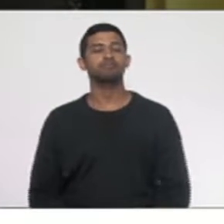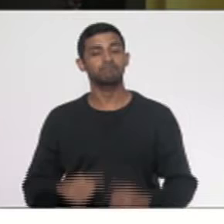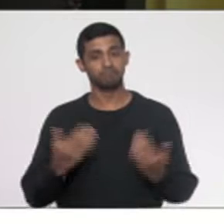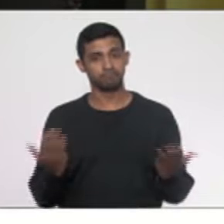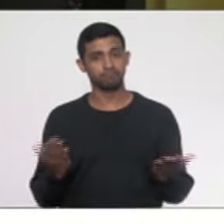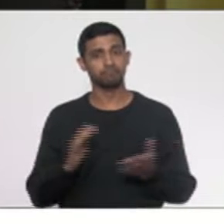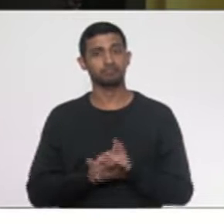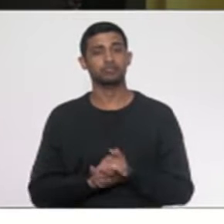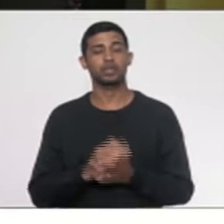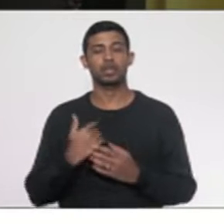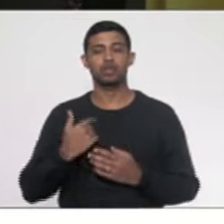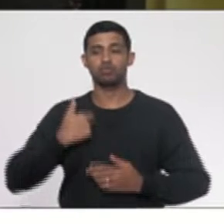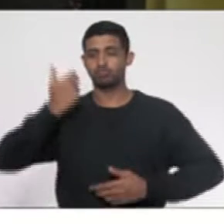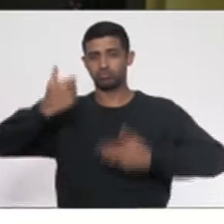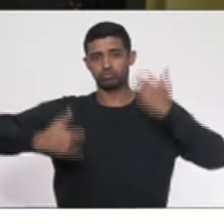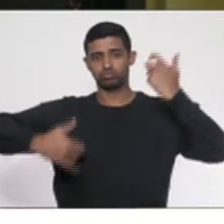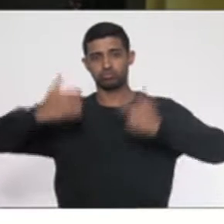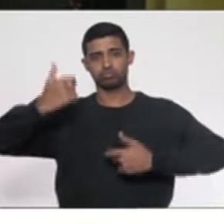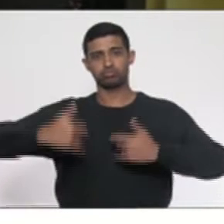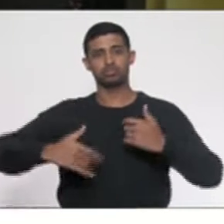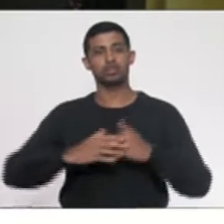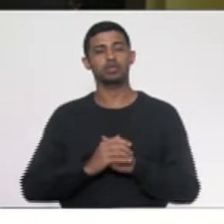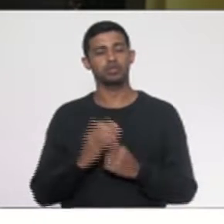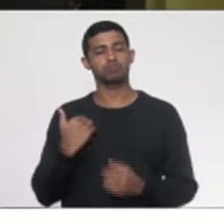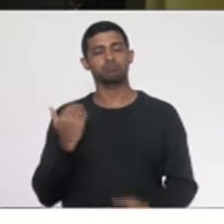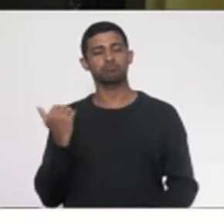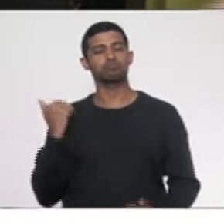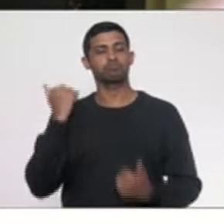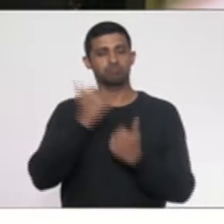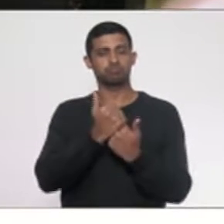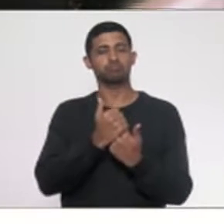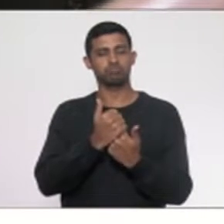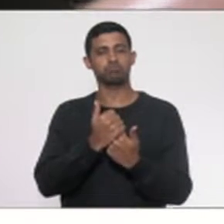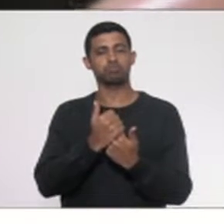Assim, sendo meu parecer, é favorável